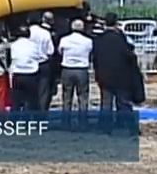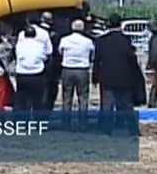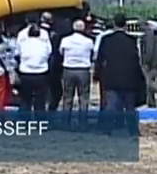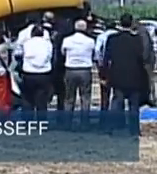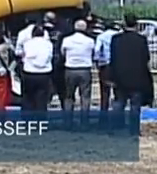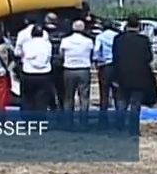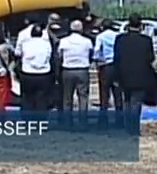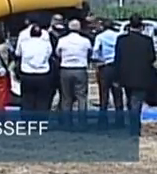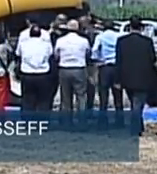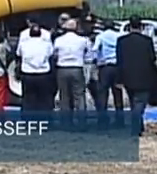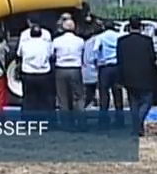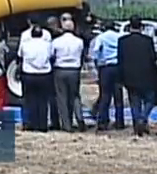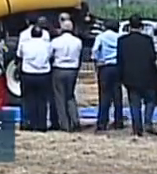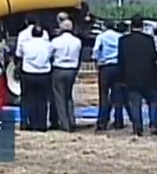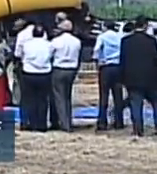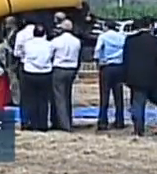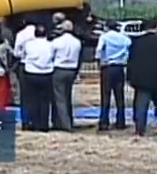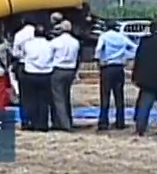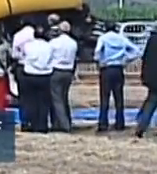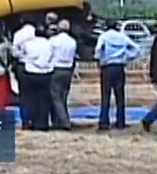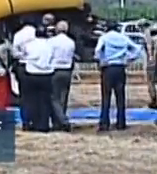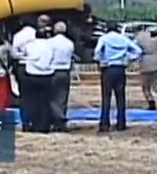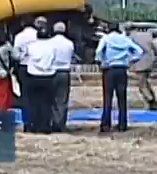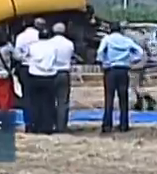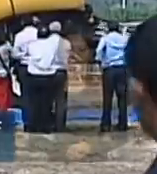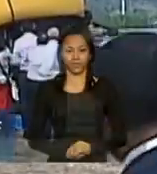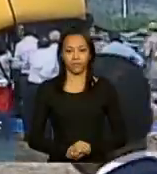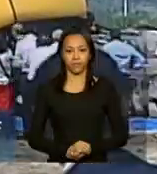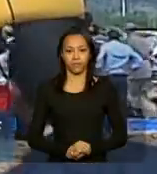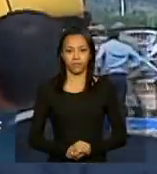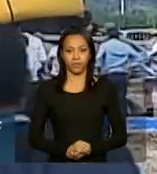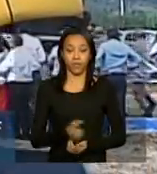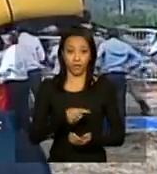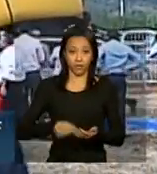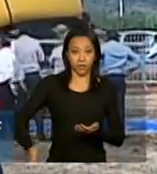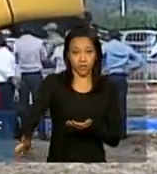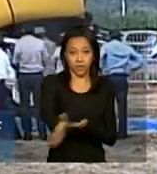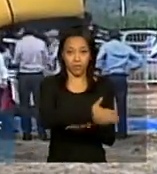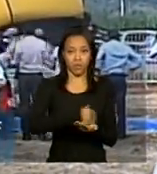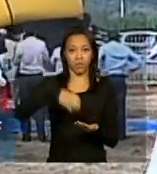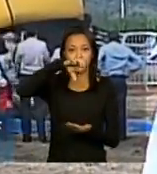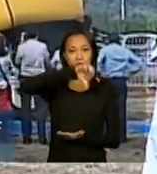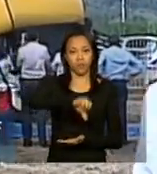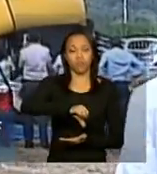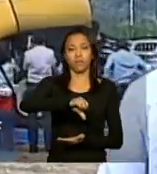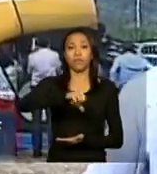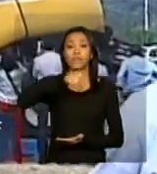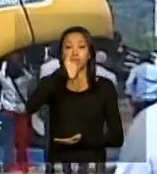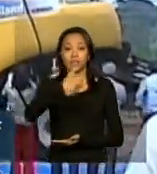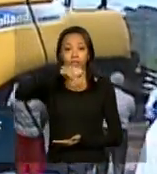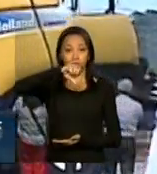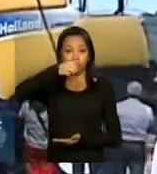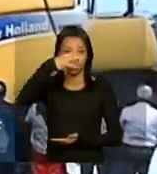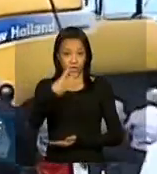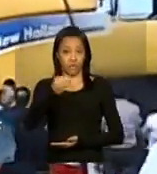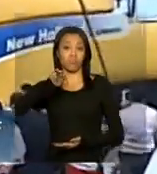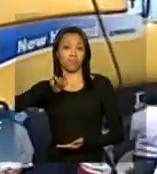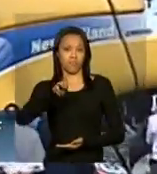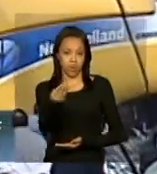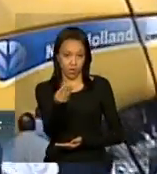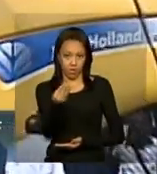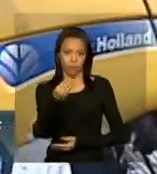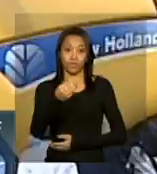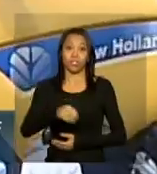soja essa safra de grãos é chegar então a 193 milhões de toneladas na safra anterior